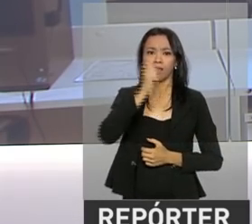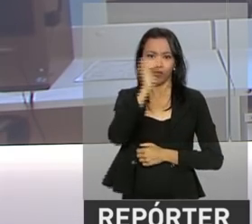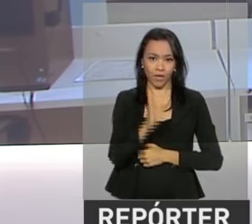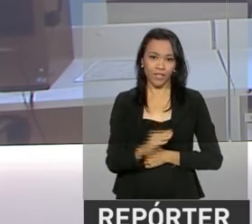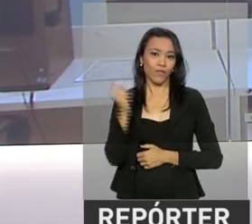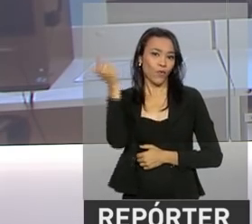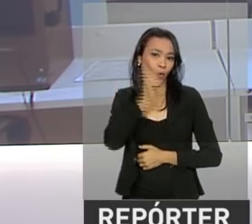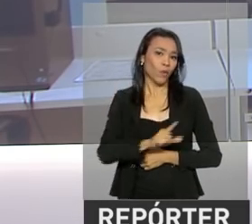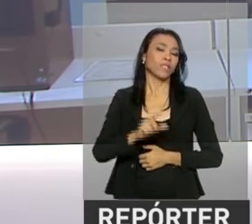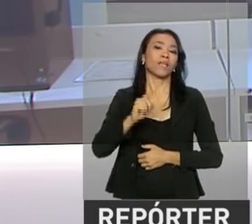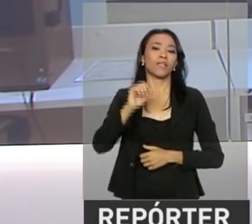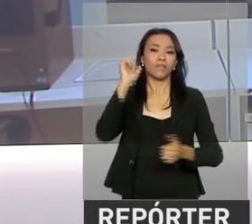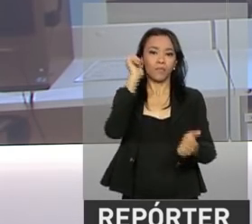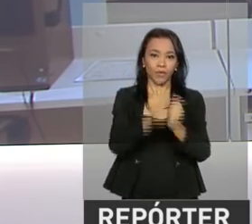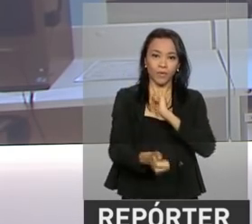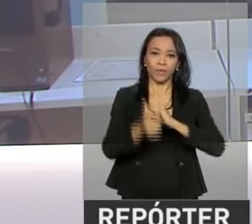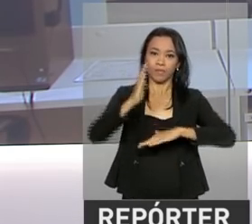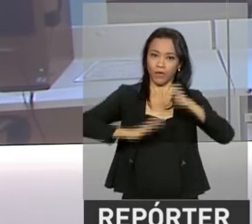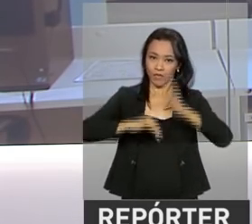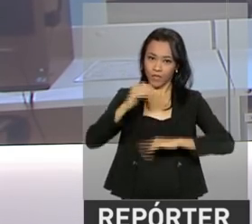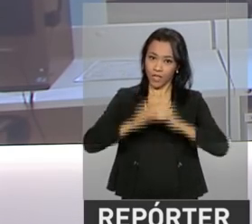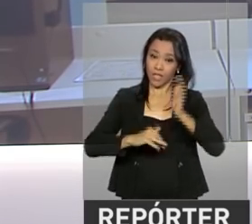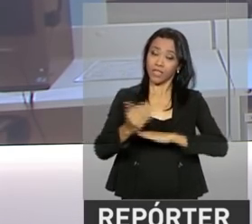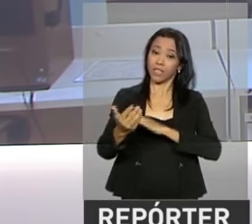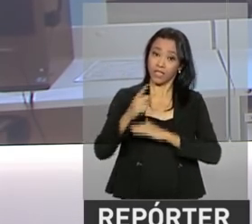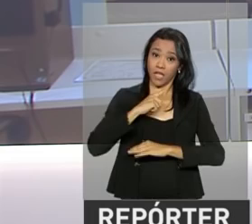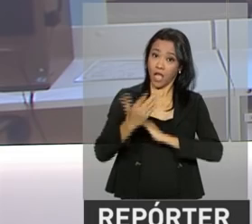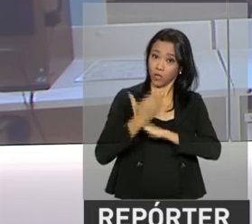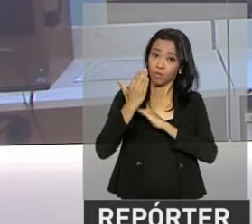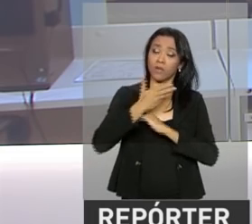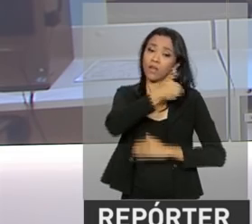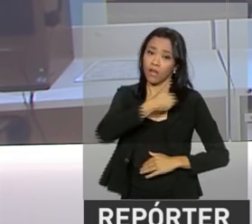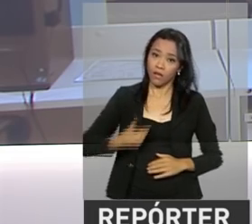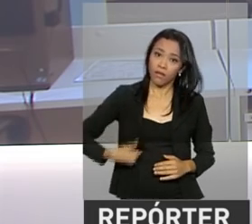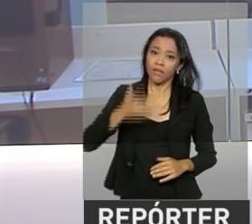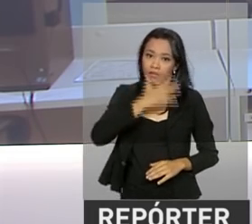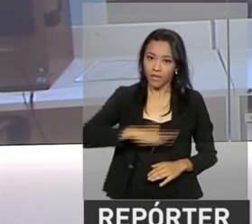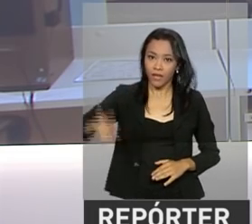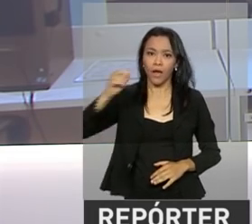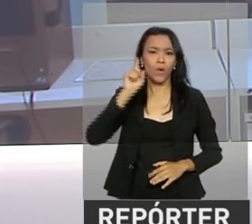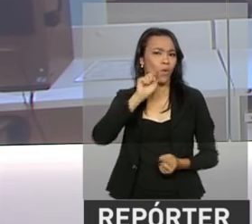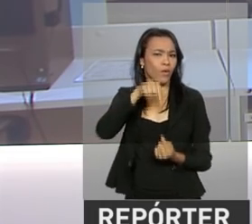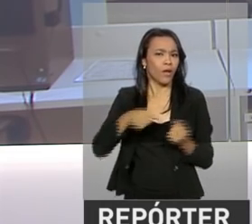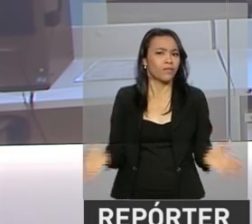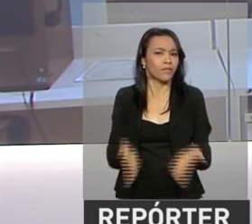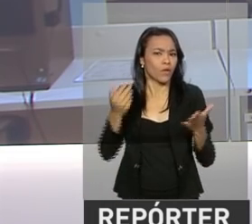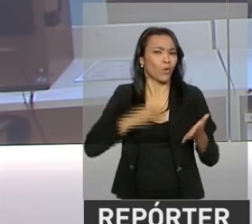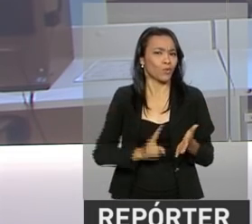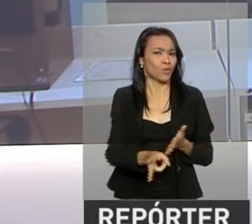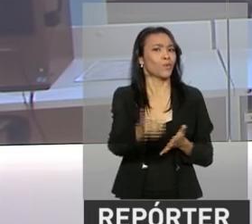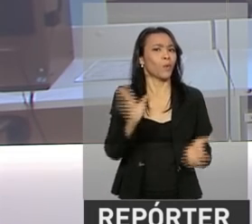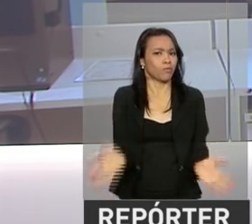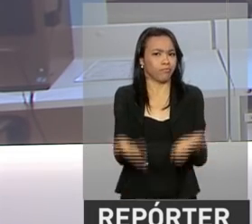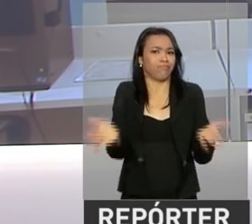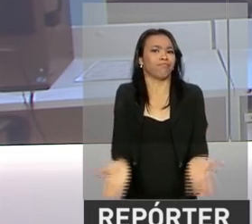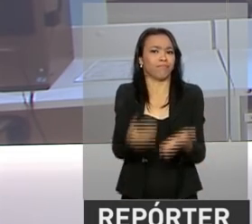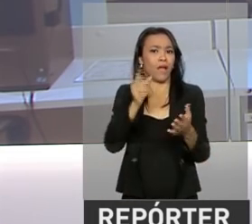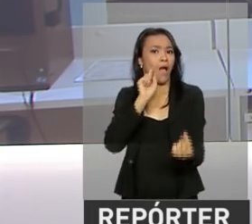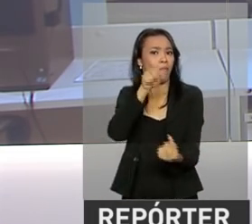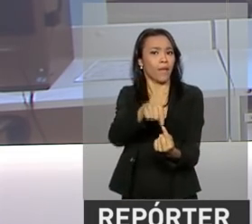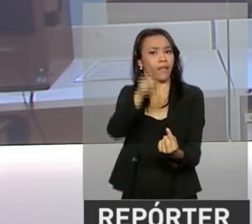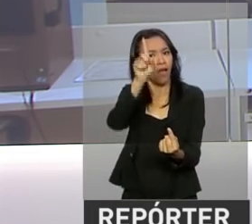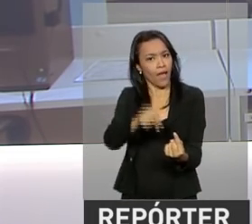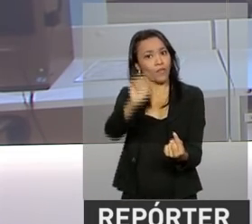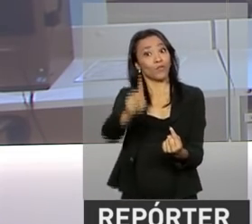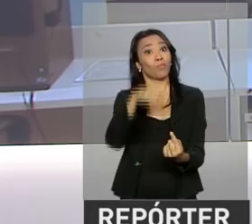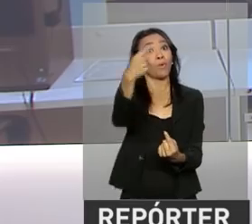foram conquistadas por atletas que recebem bolsa do governo federal. E o incentivo a esses heróis continua, porque a meta agora são